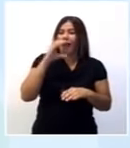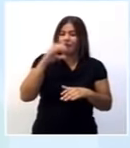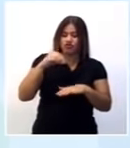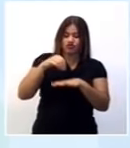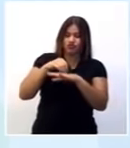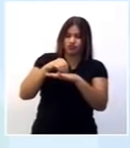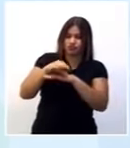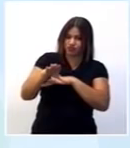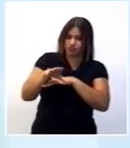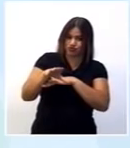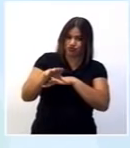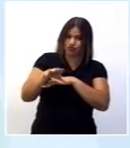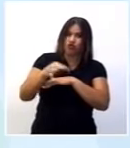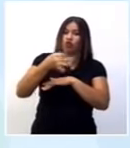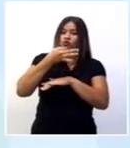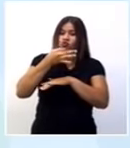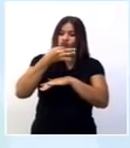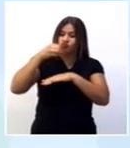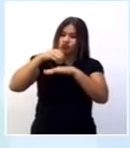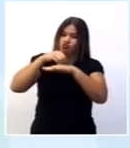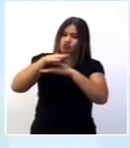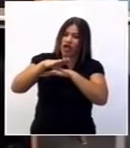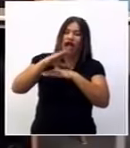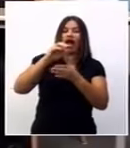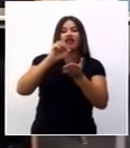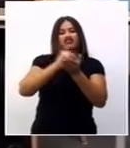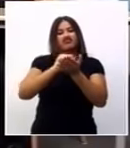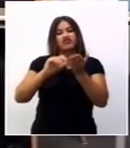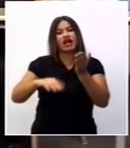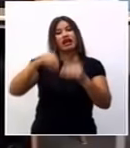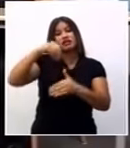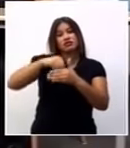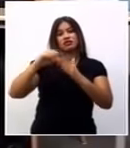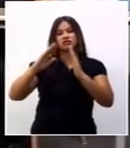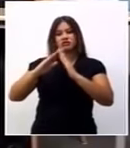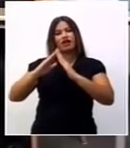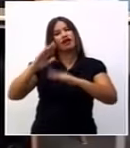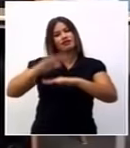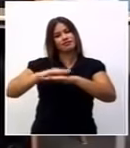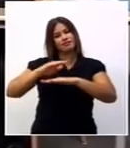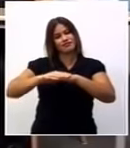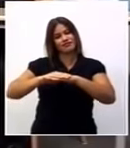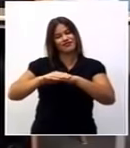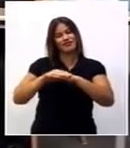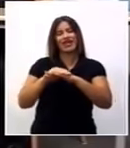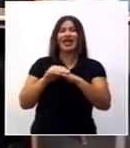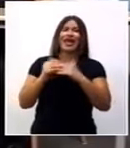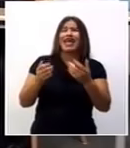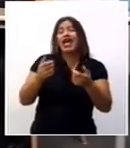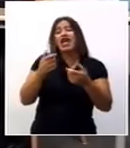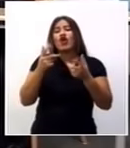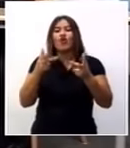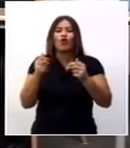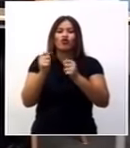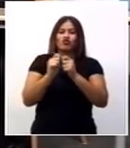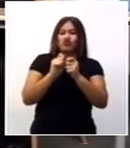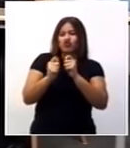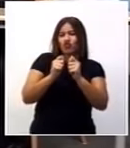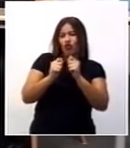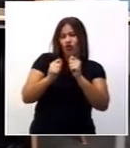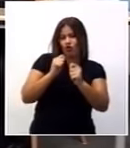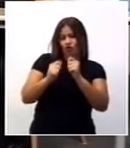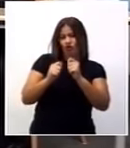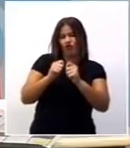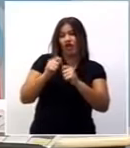vocês, é uma sugestão de atividade para vocês fazerem em casa, tá? É um jogo que a gente elaborou lá na SEDUC, na Secretaria